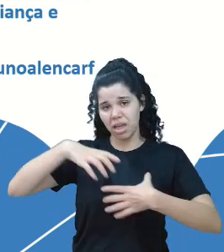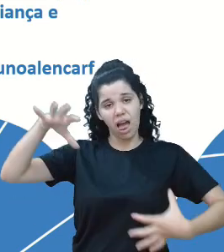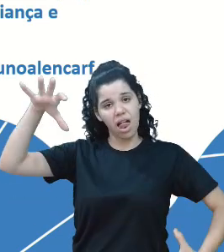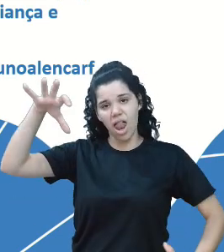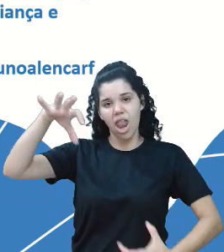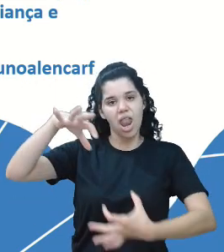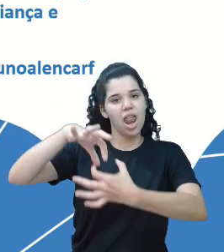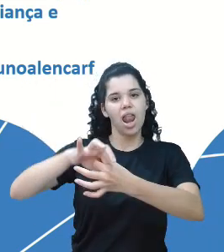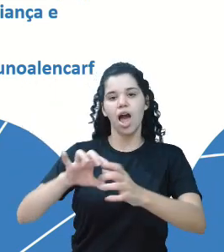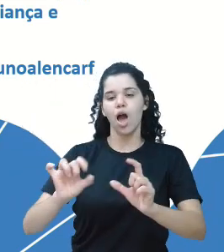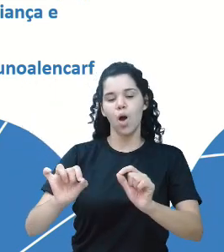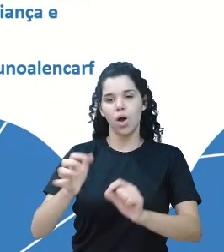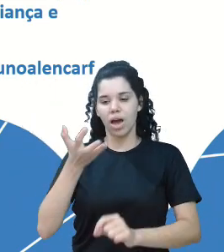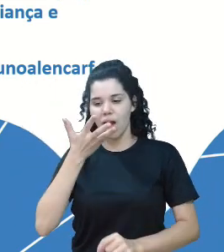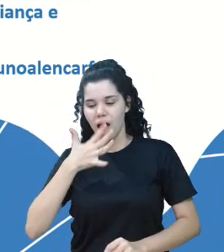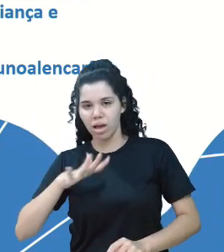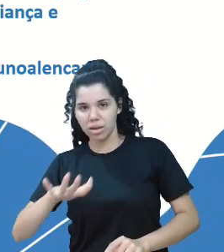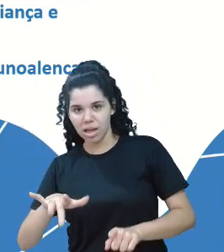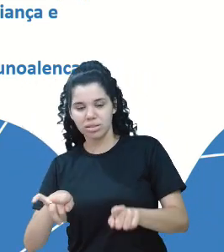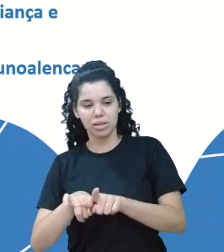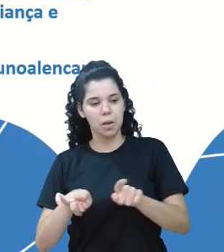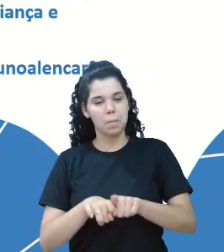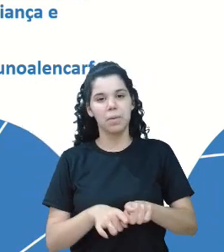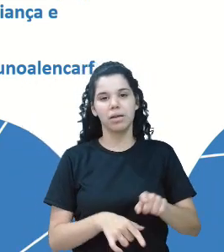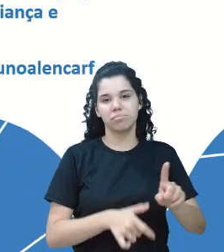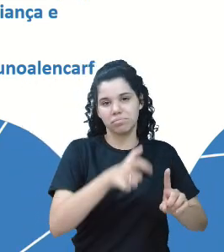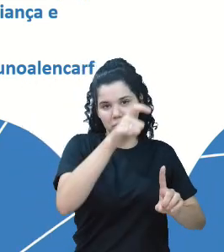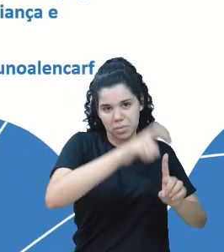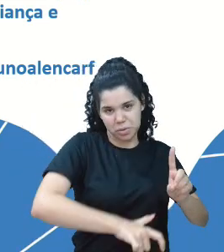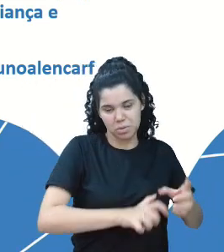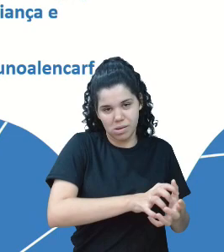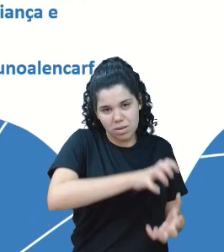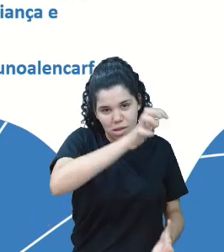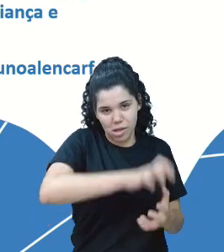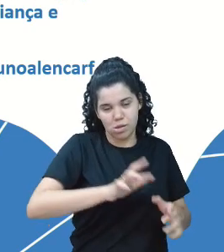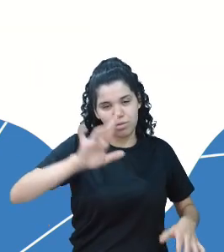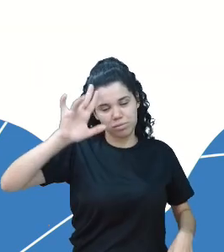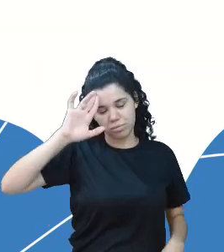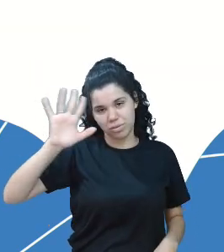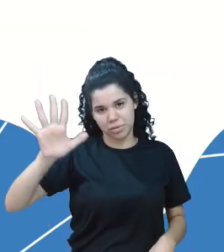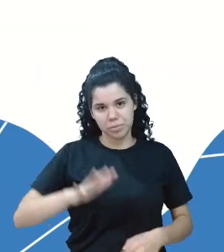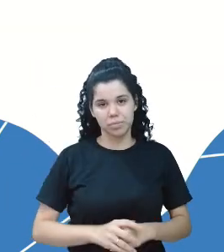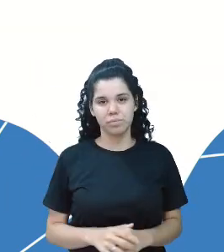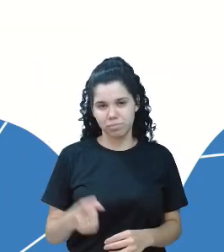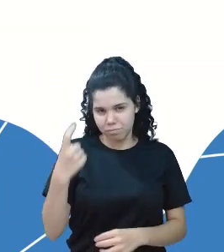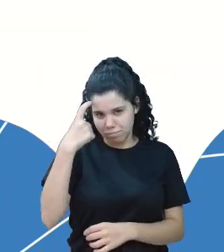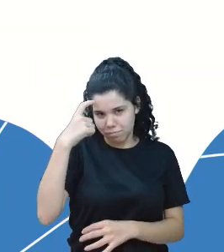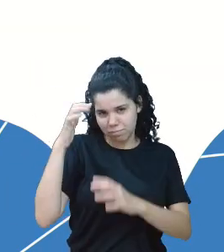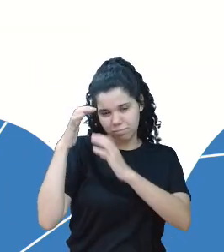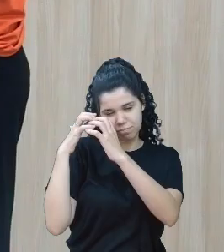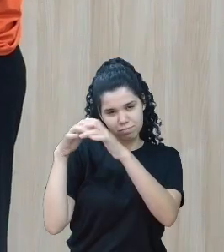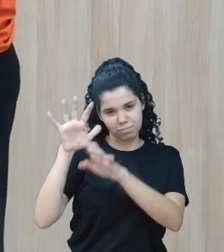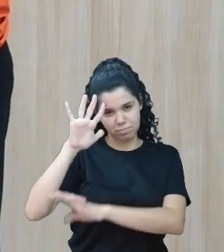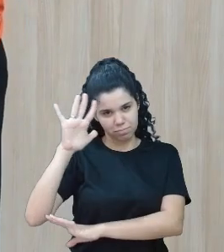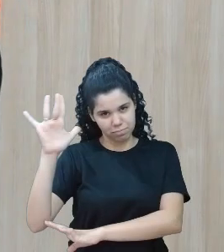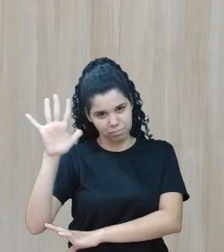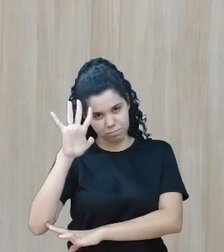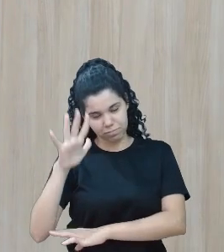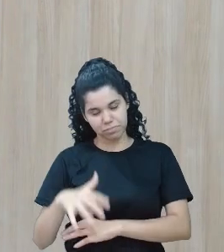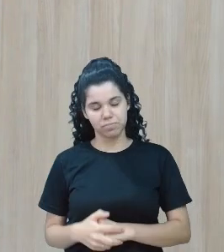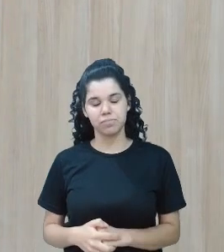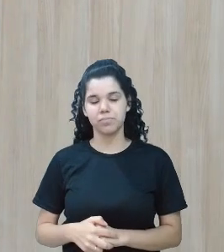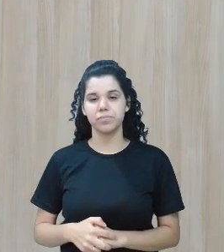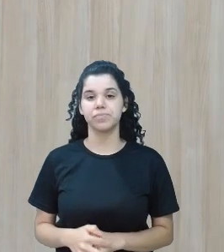mais ligada àquela criança e àquele velhinho do que você possa imaginar. Pense nisso. Então,